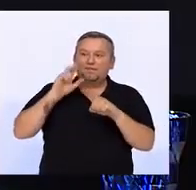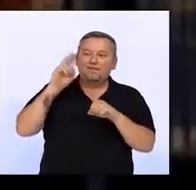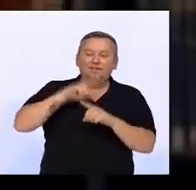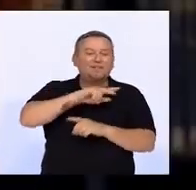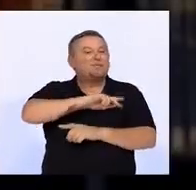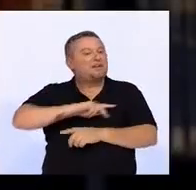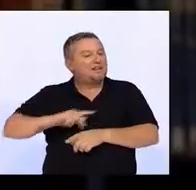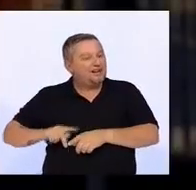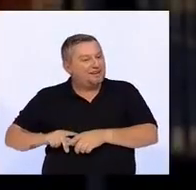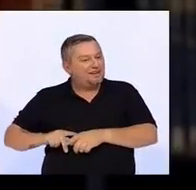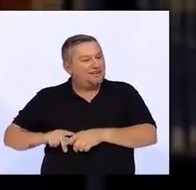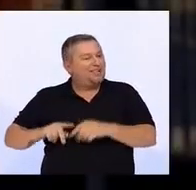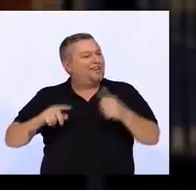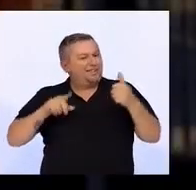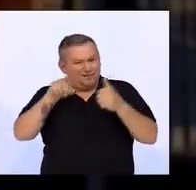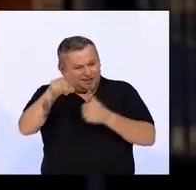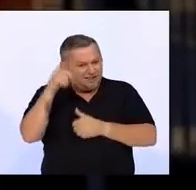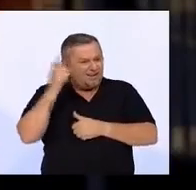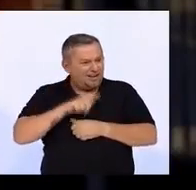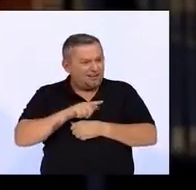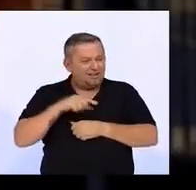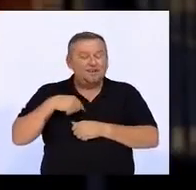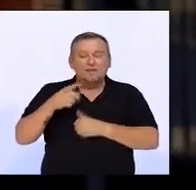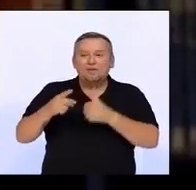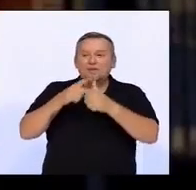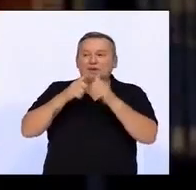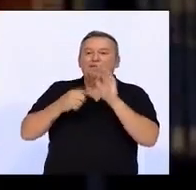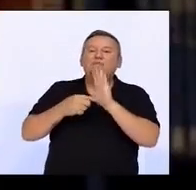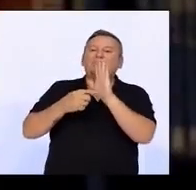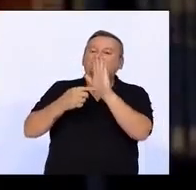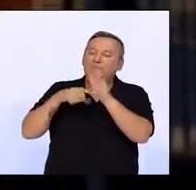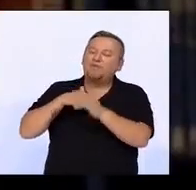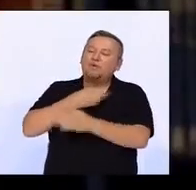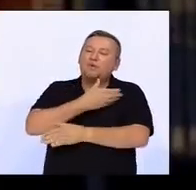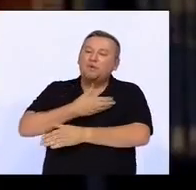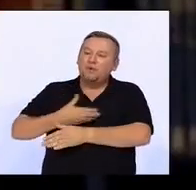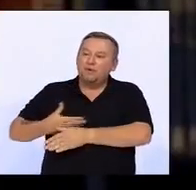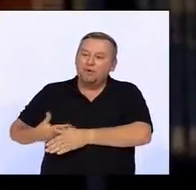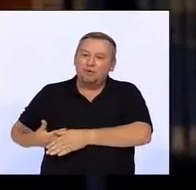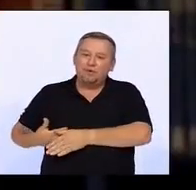da República? Primeiro, eu acho que eu mostraria que nós vamos ter um governo com